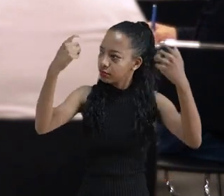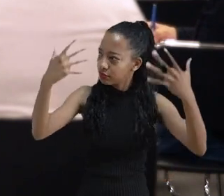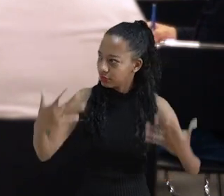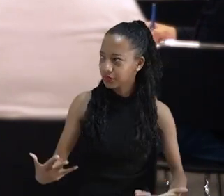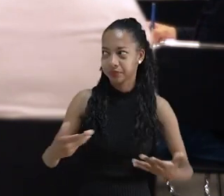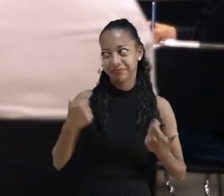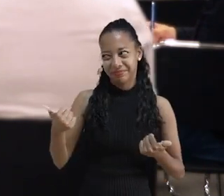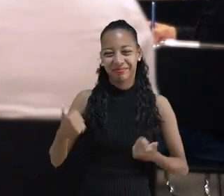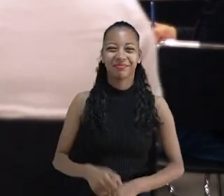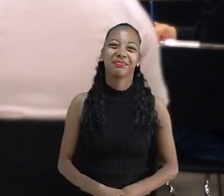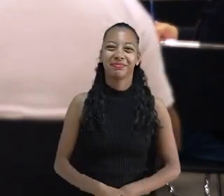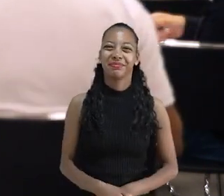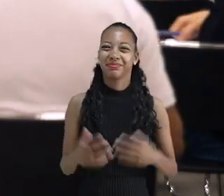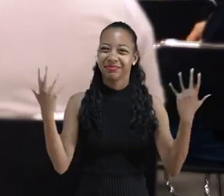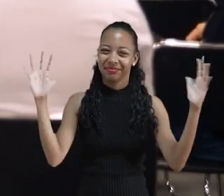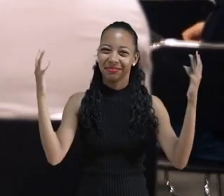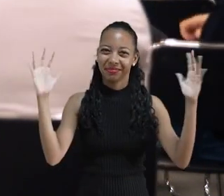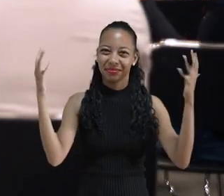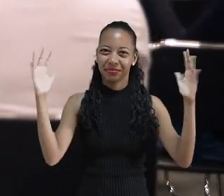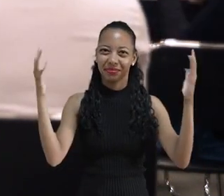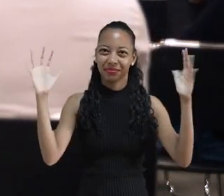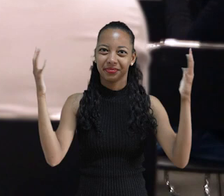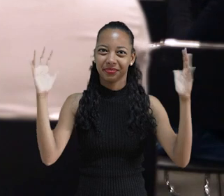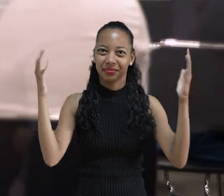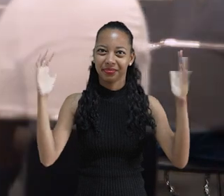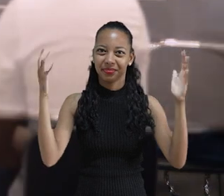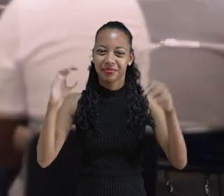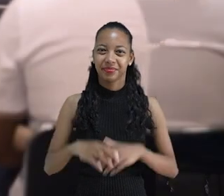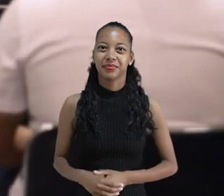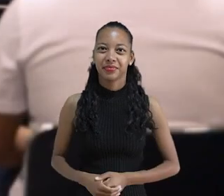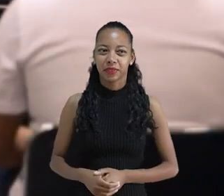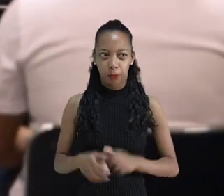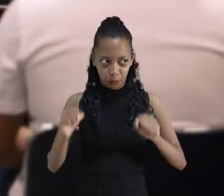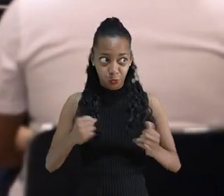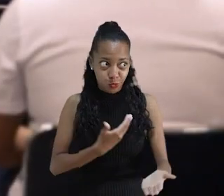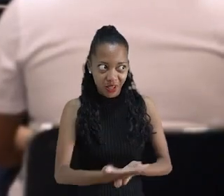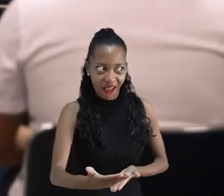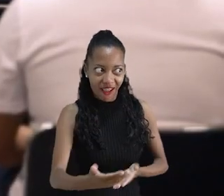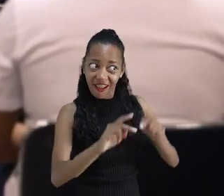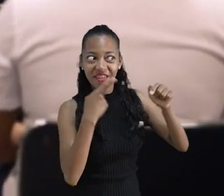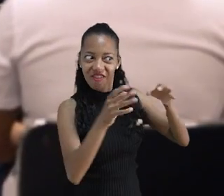Pontes Aché para nós todos posso